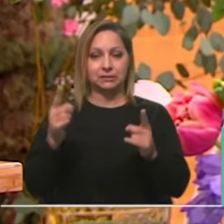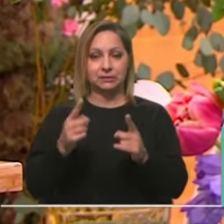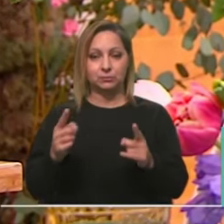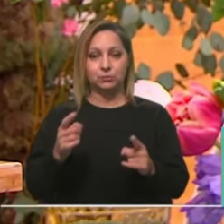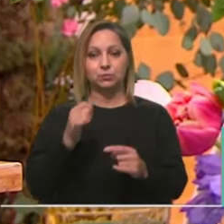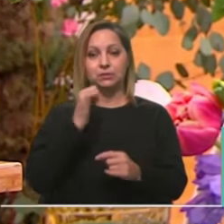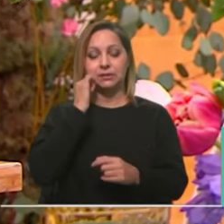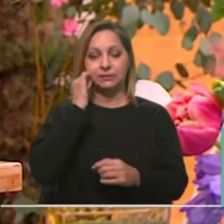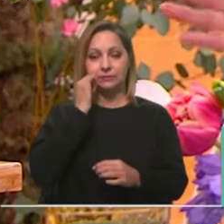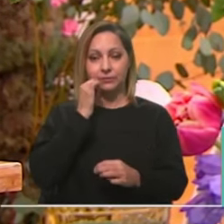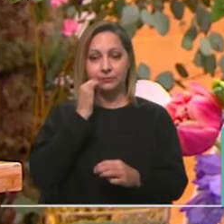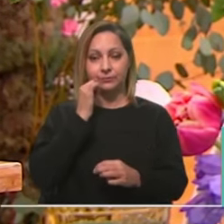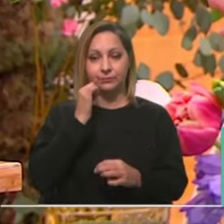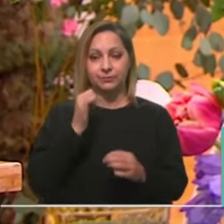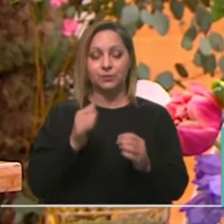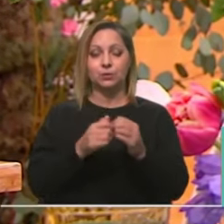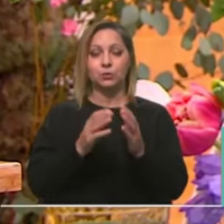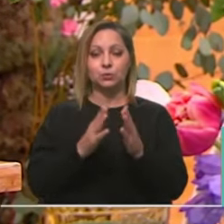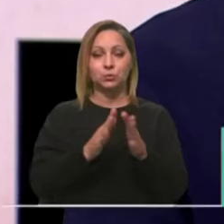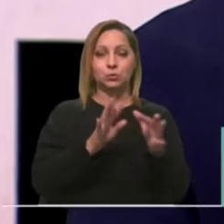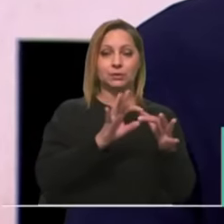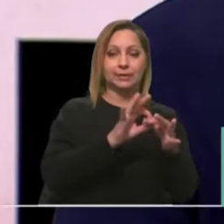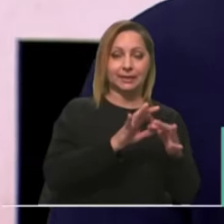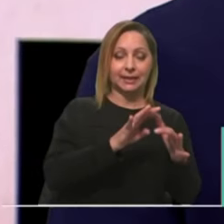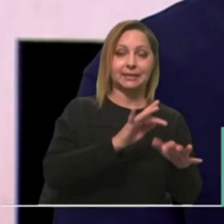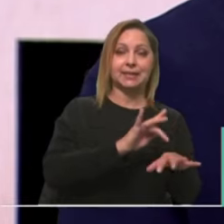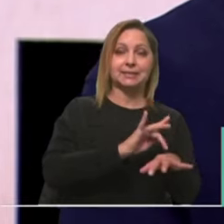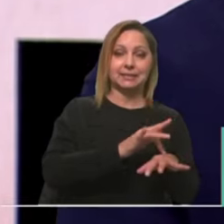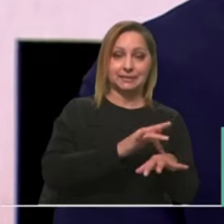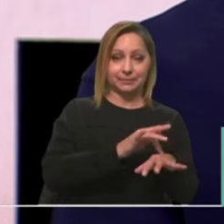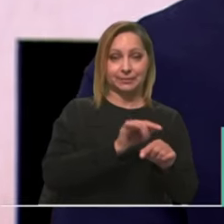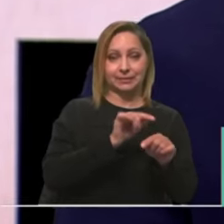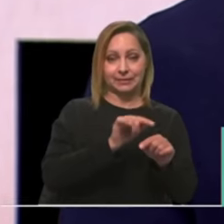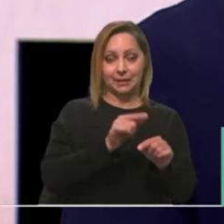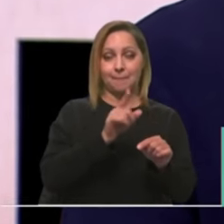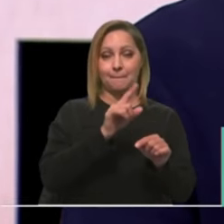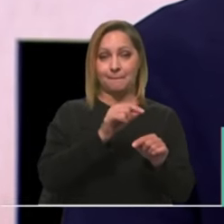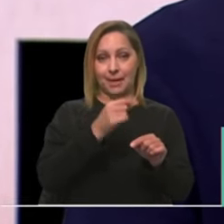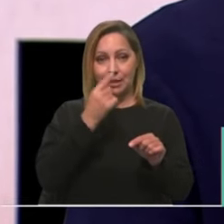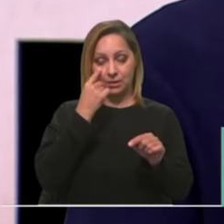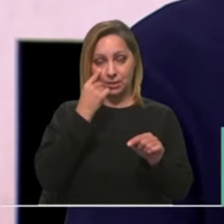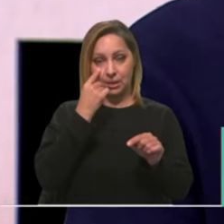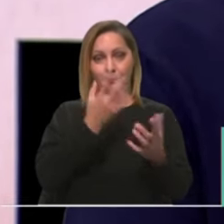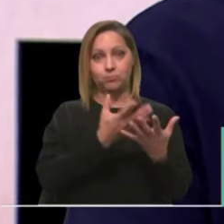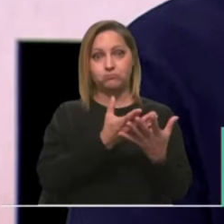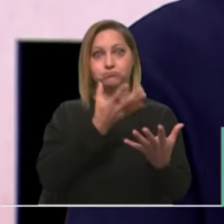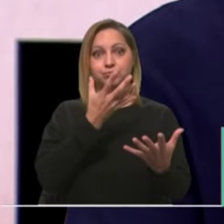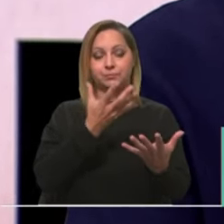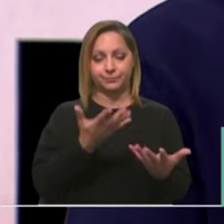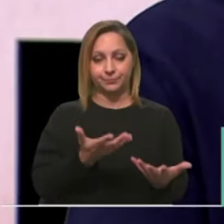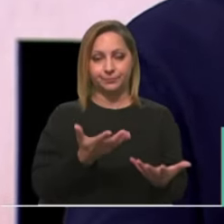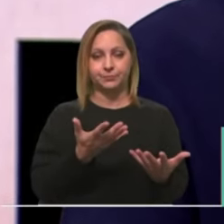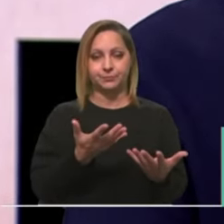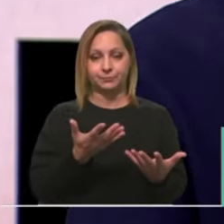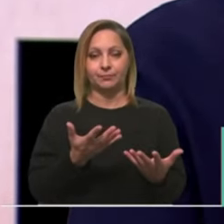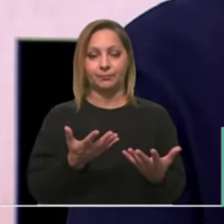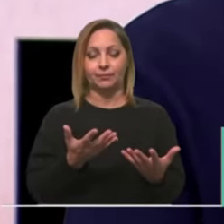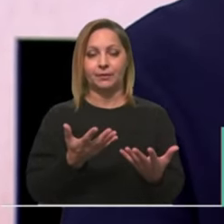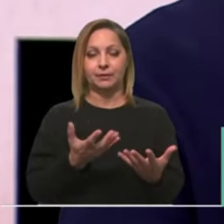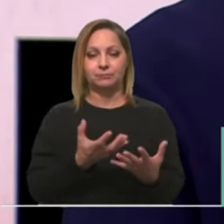filmes... Está tudo ligado àquela parte da sensibilidade, não é? Exatamente. Vão ganhar aqui também uma nova